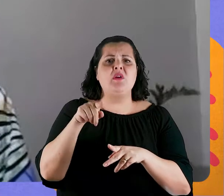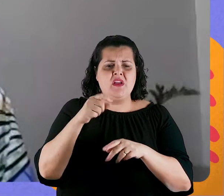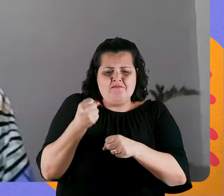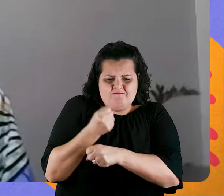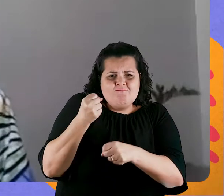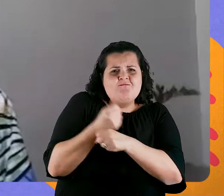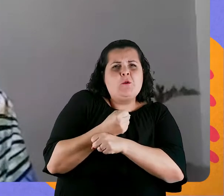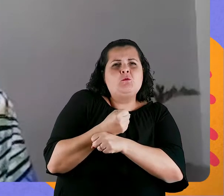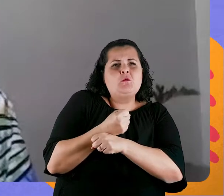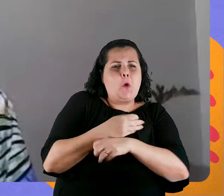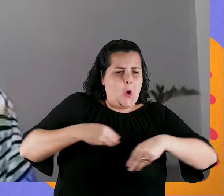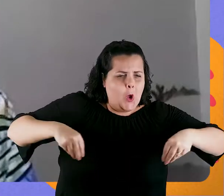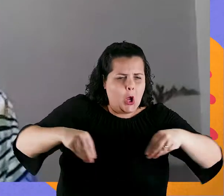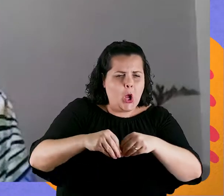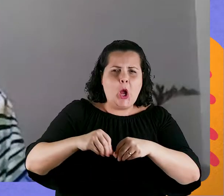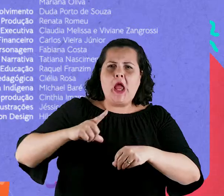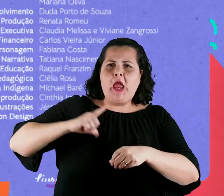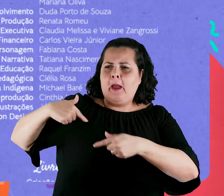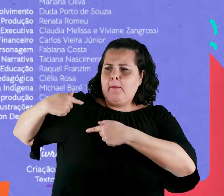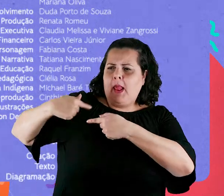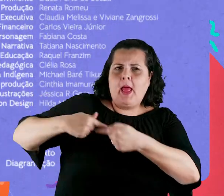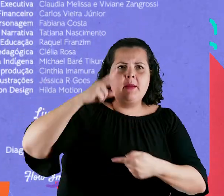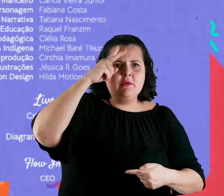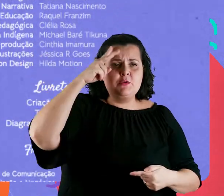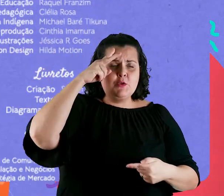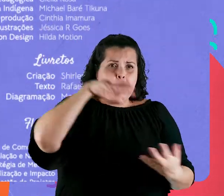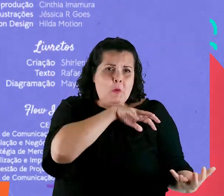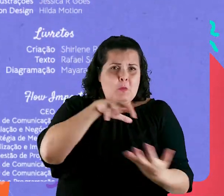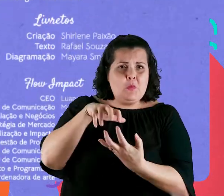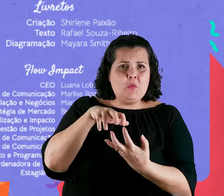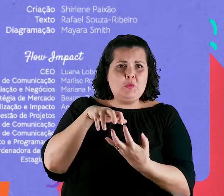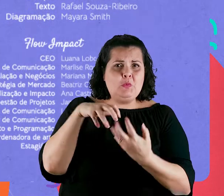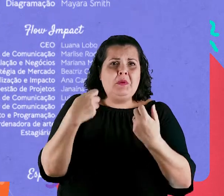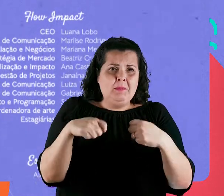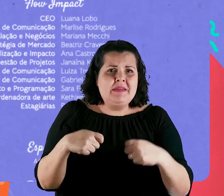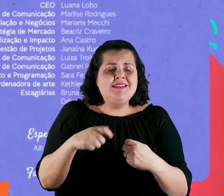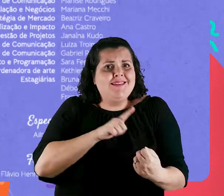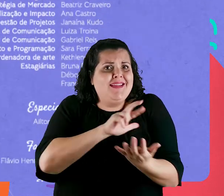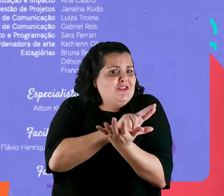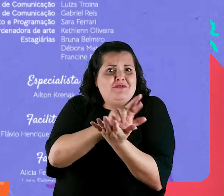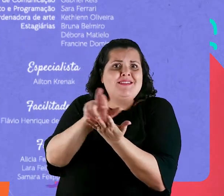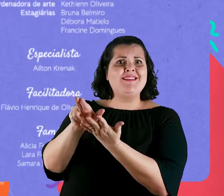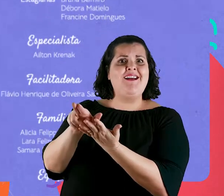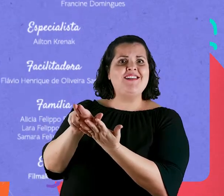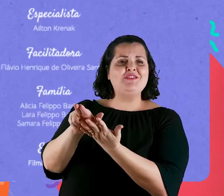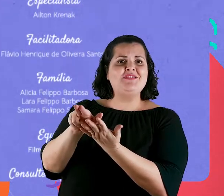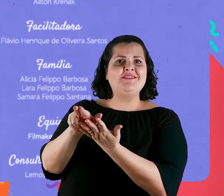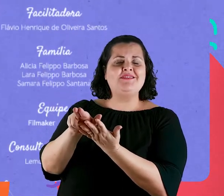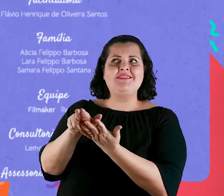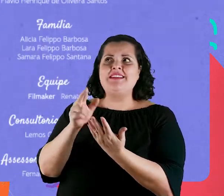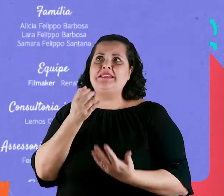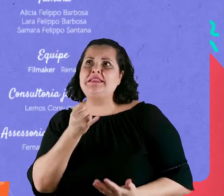nossa história eu sim construímos nos cola de rap do mundo precisa de muitas narrativas sem